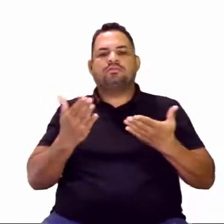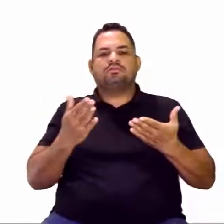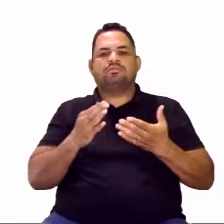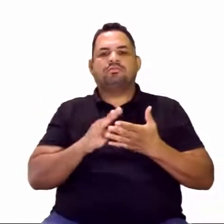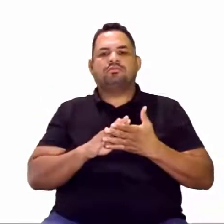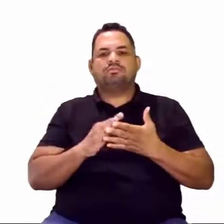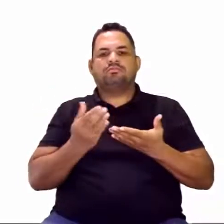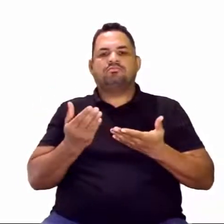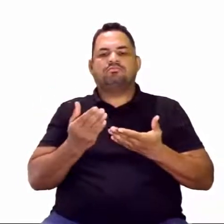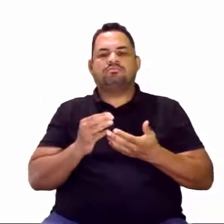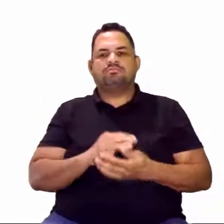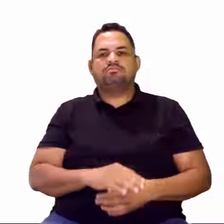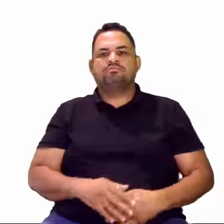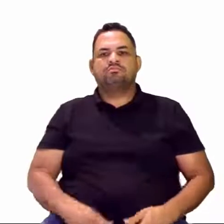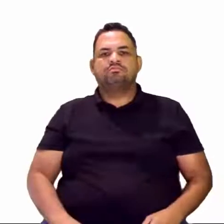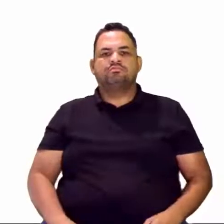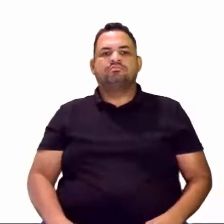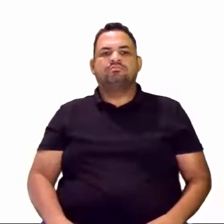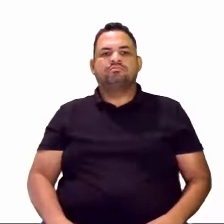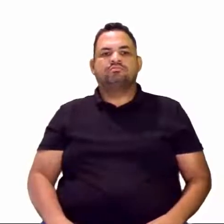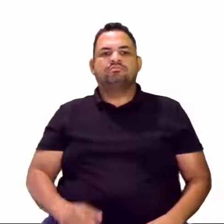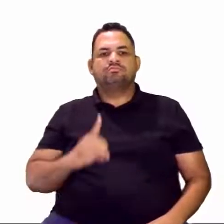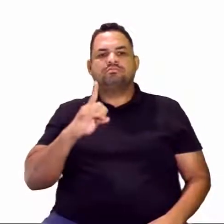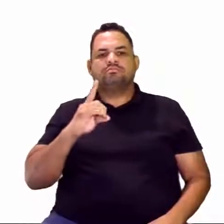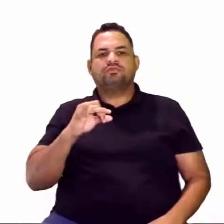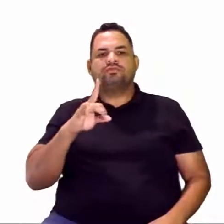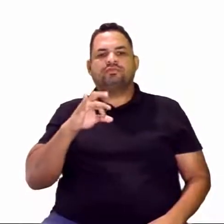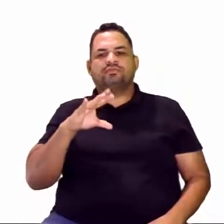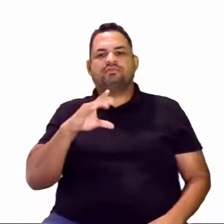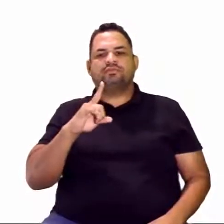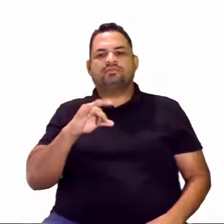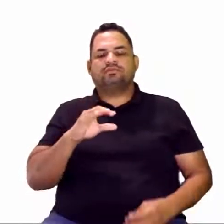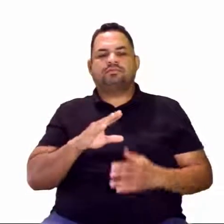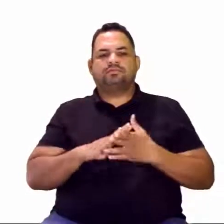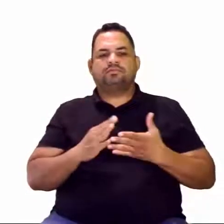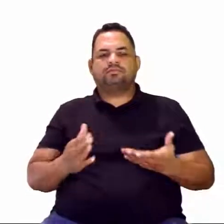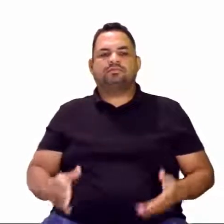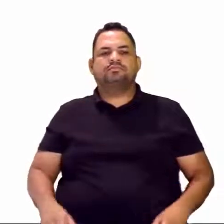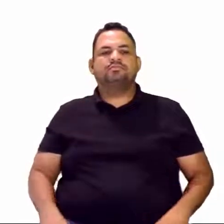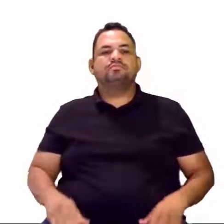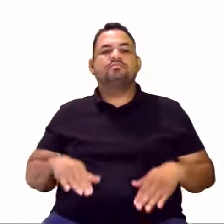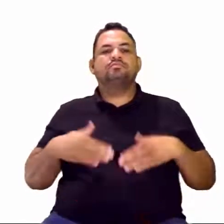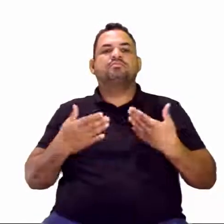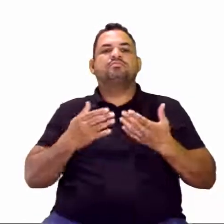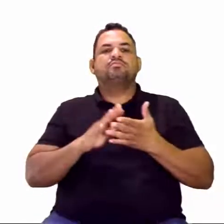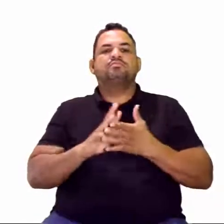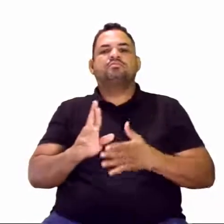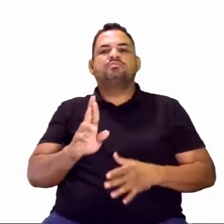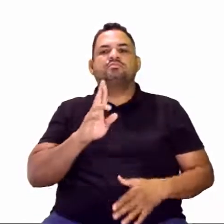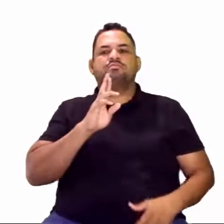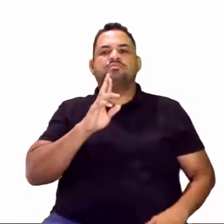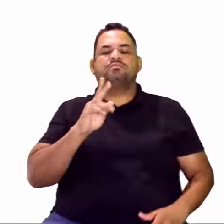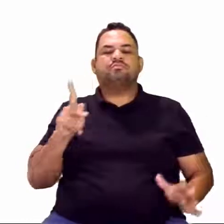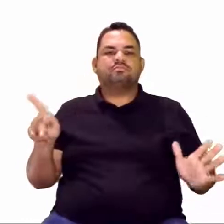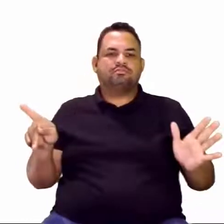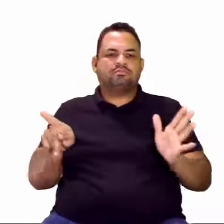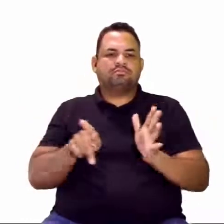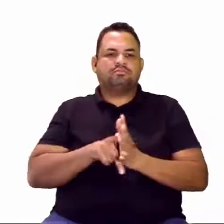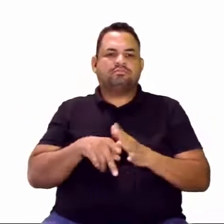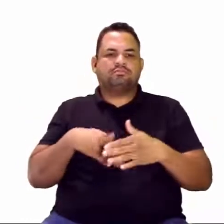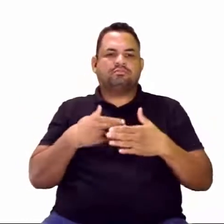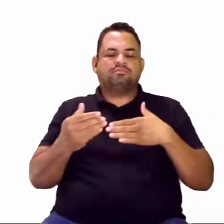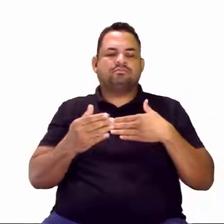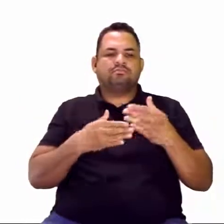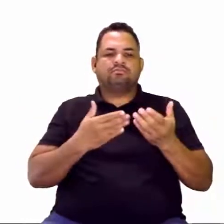determinado corpo pode apresentar. Difusibilidade vem da difusão. E aí? Qual será realmente a propriedade de